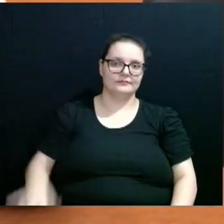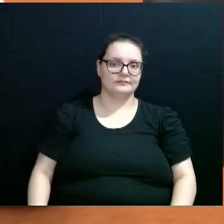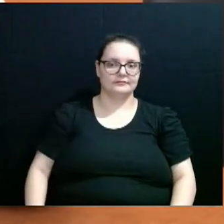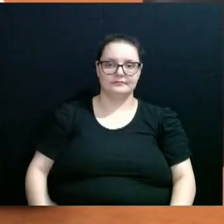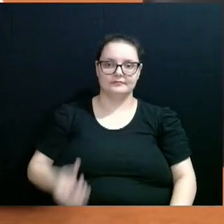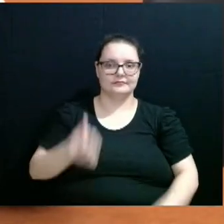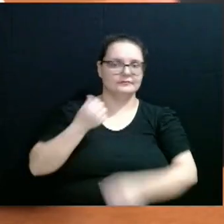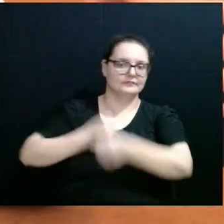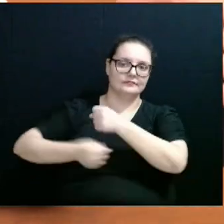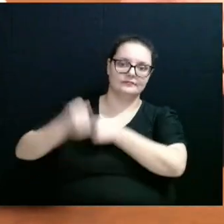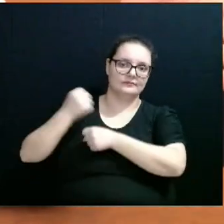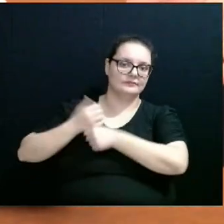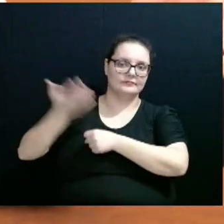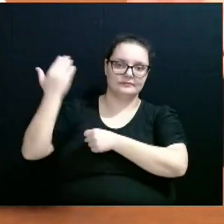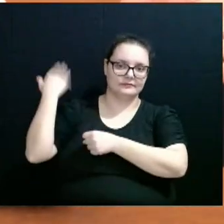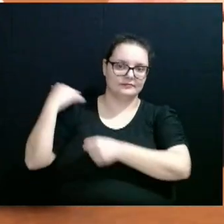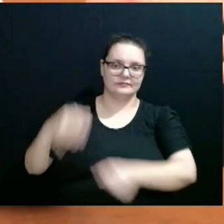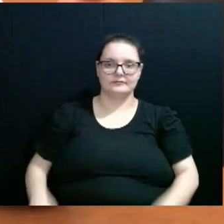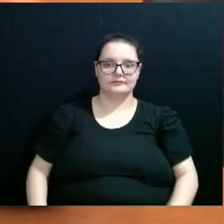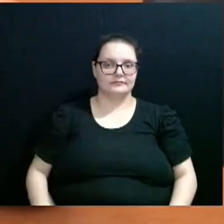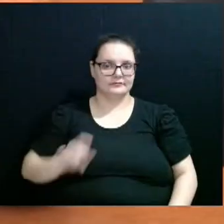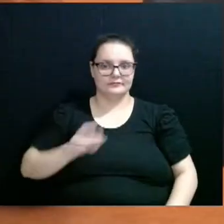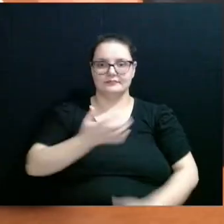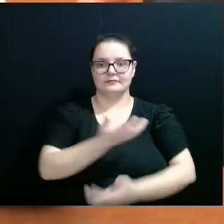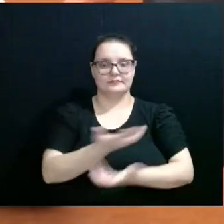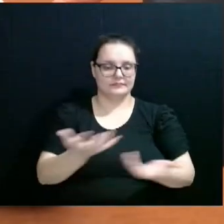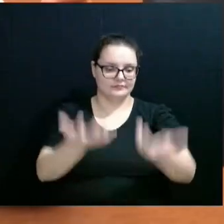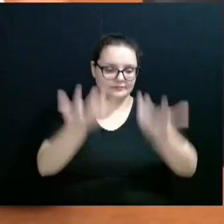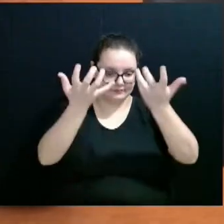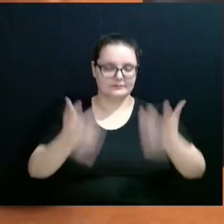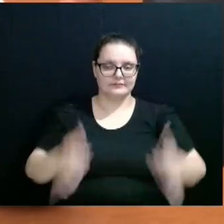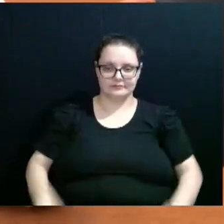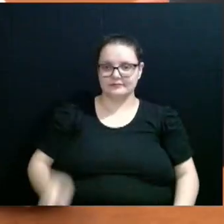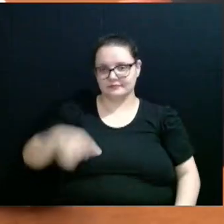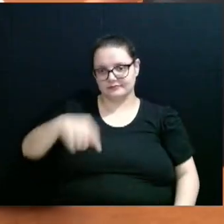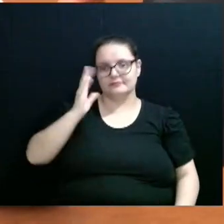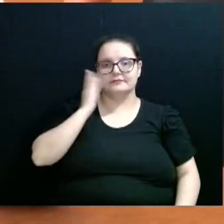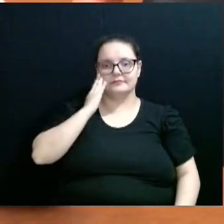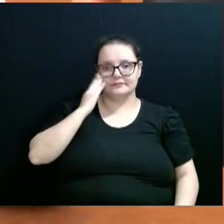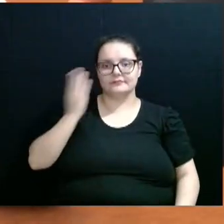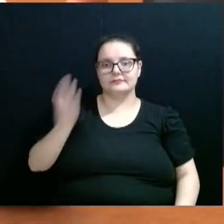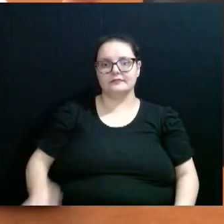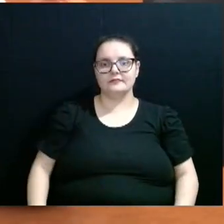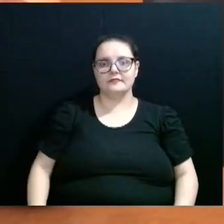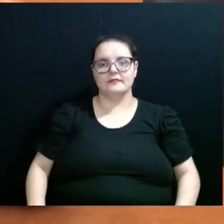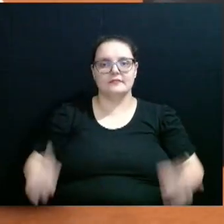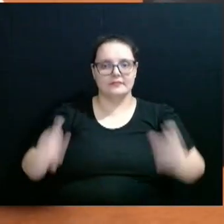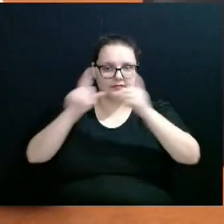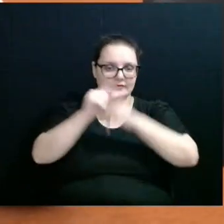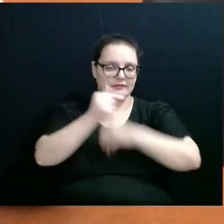atrás, era só matagal, vocês sabem disso, era só matagal, era difícil, não tinha,